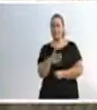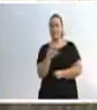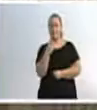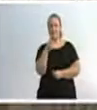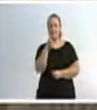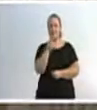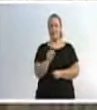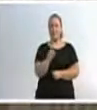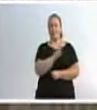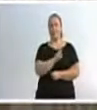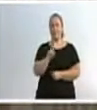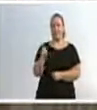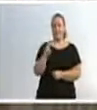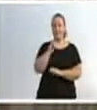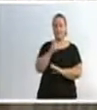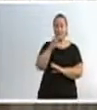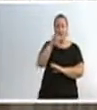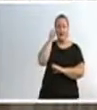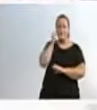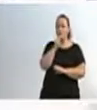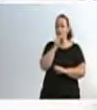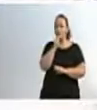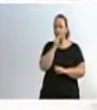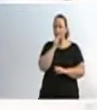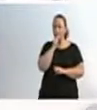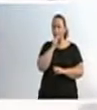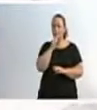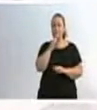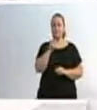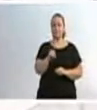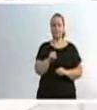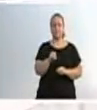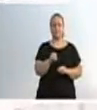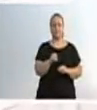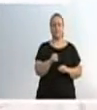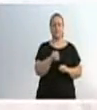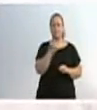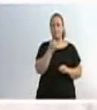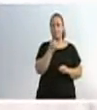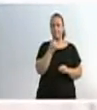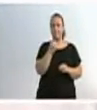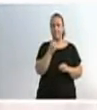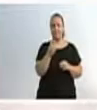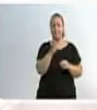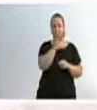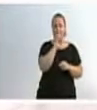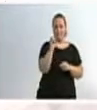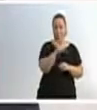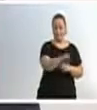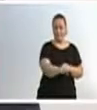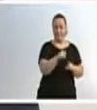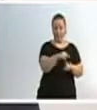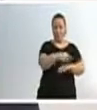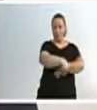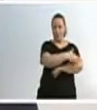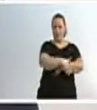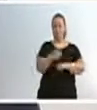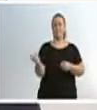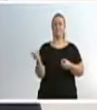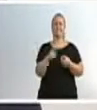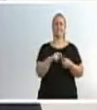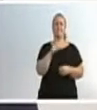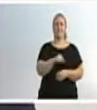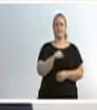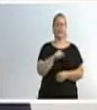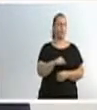450. Quando não é adotado e está recuperado, se o animal foi pego na rua, é para lá que ele volta. É importante que as pessoas saibam que a gente